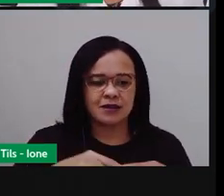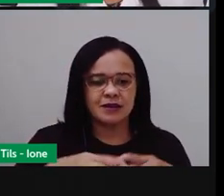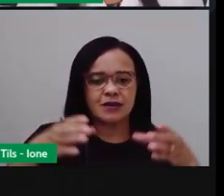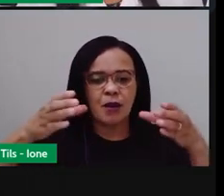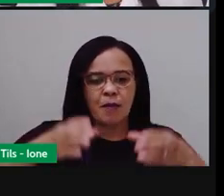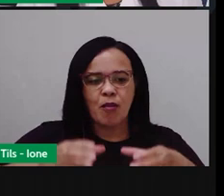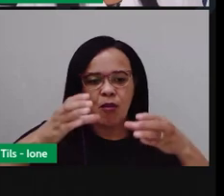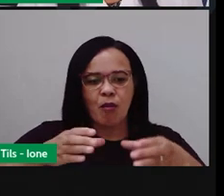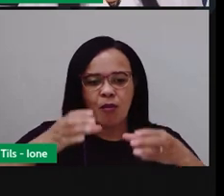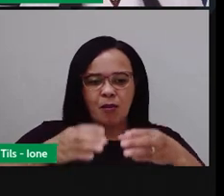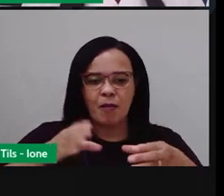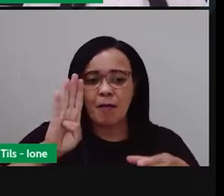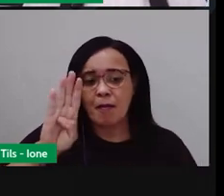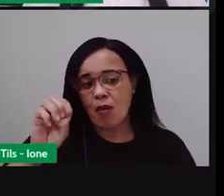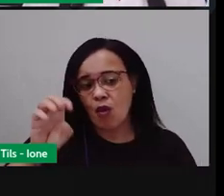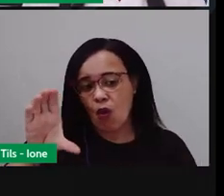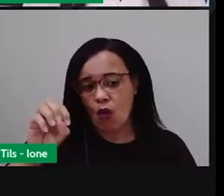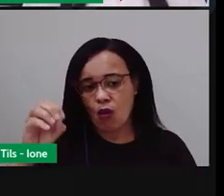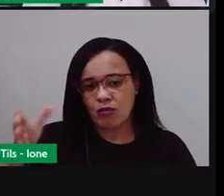Bolo de aipim,